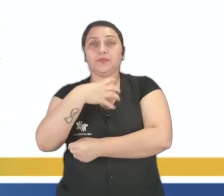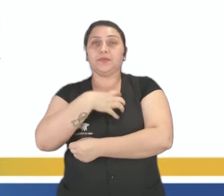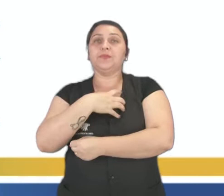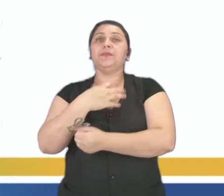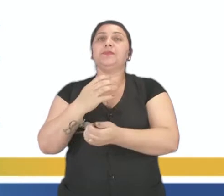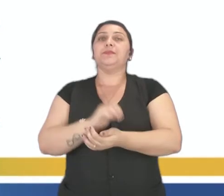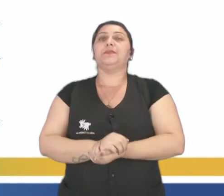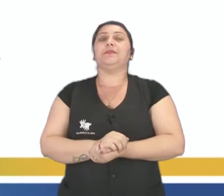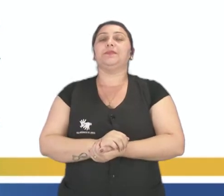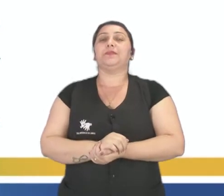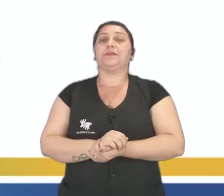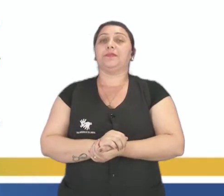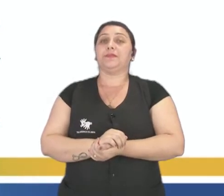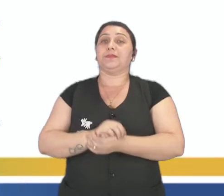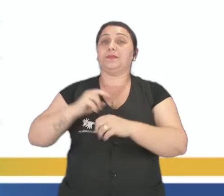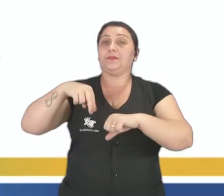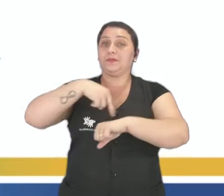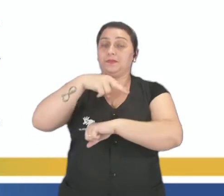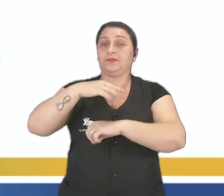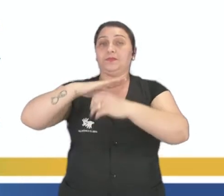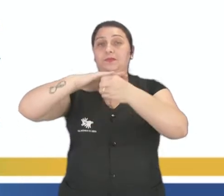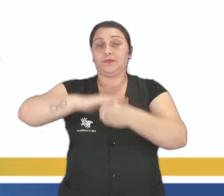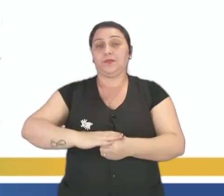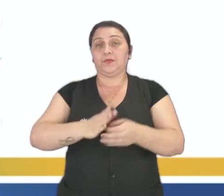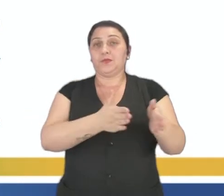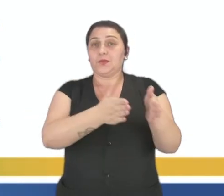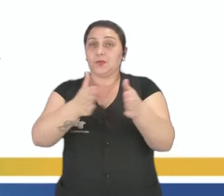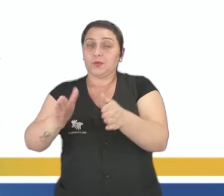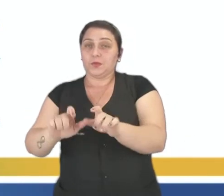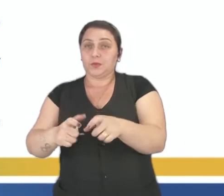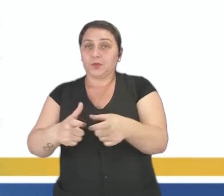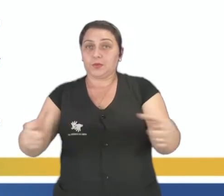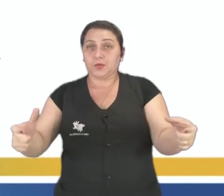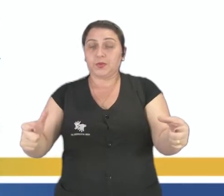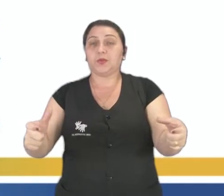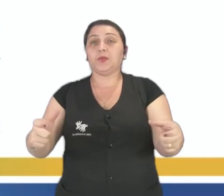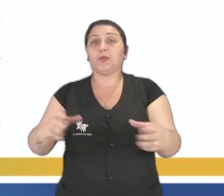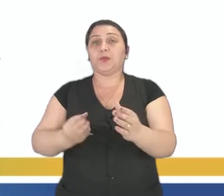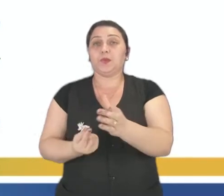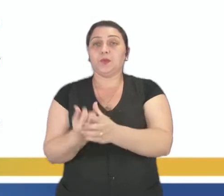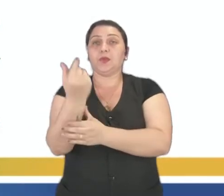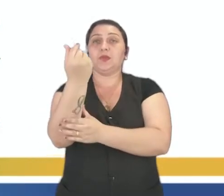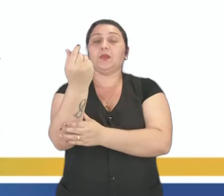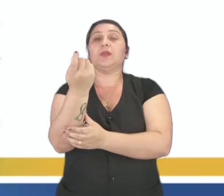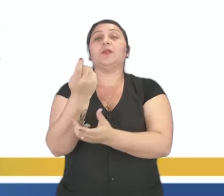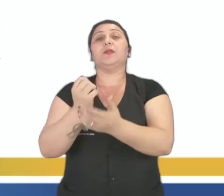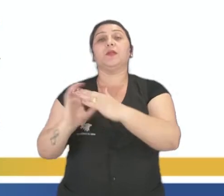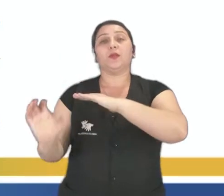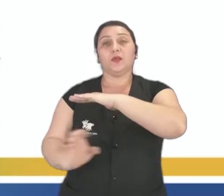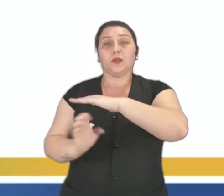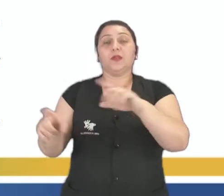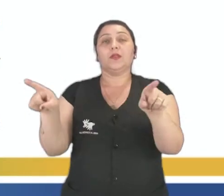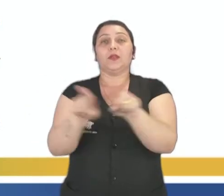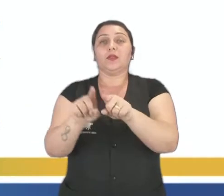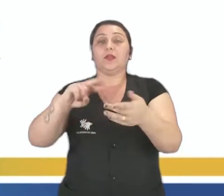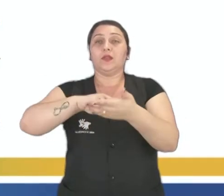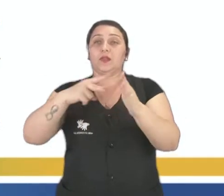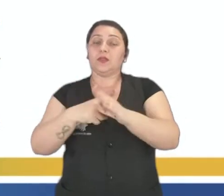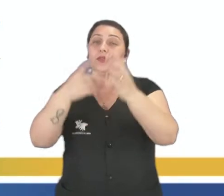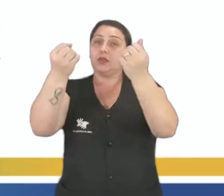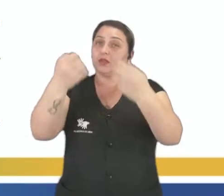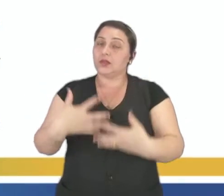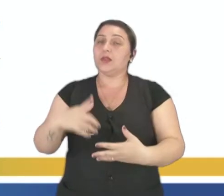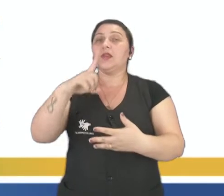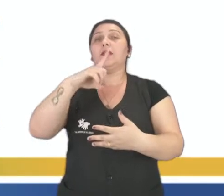Então, nações colonizadoras no período de expansão do capitalismo comercial. Também significa dizer que elas têm